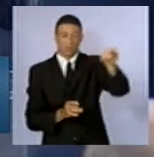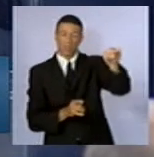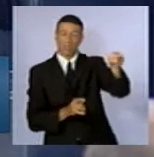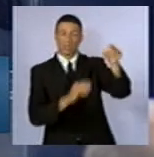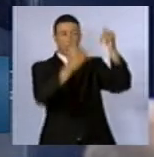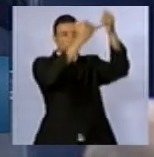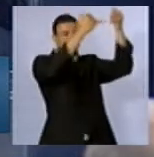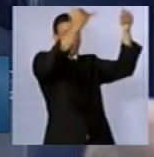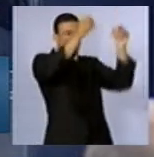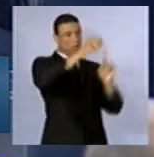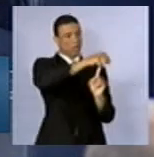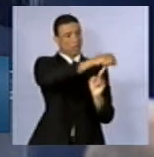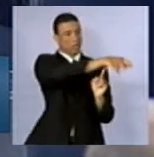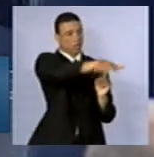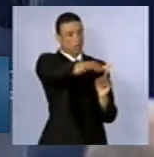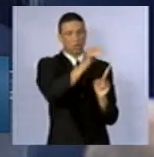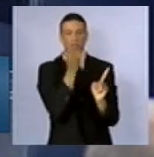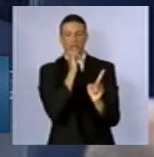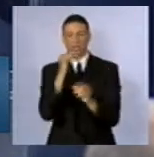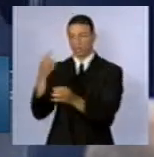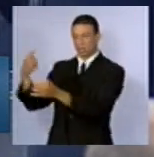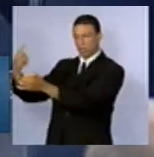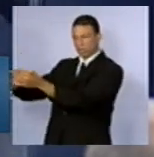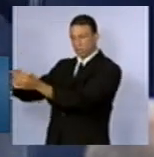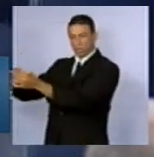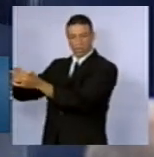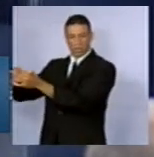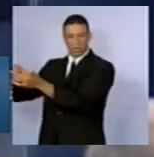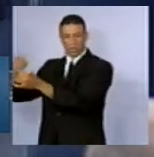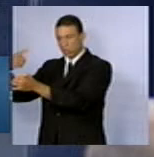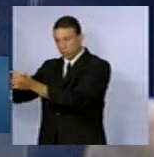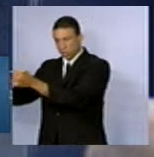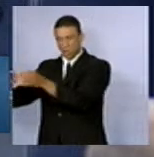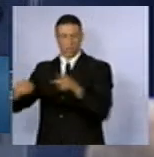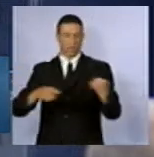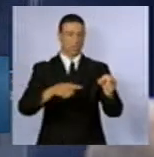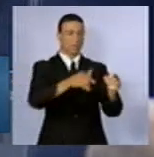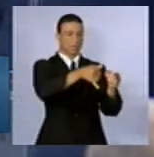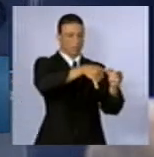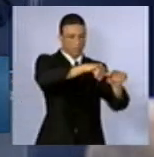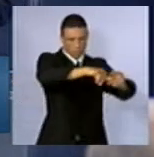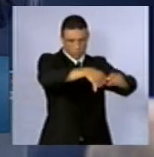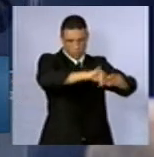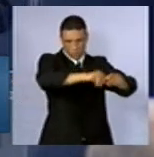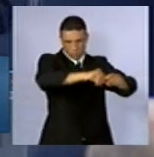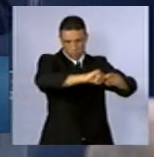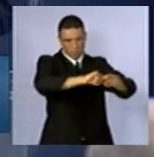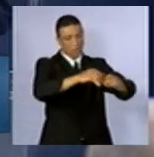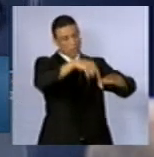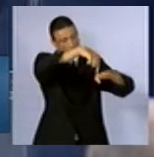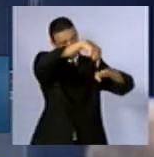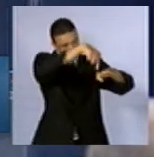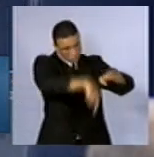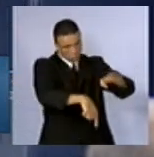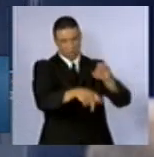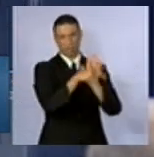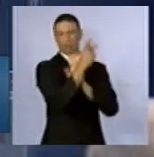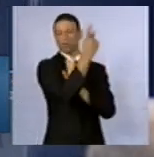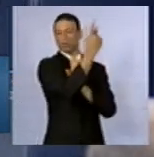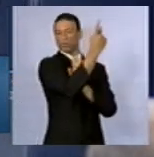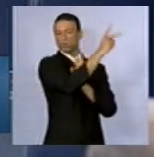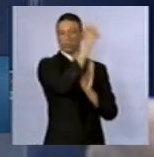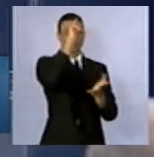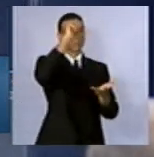é só de distribuição em em região urbana mas linhas de transmissão tem que ser subterrâneas uma decisão de país eles podem